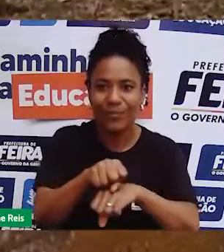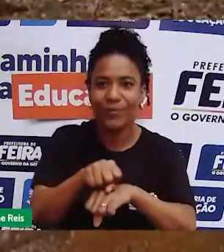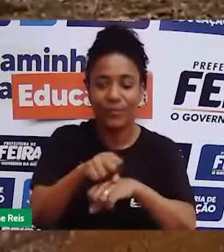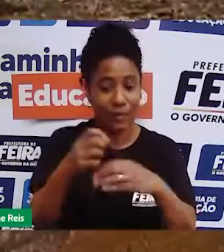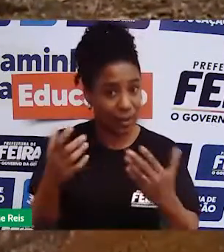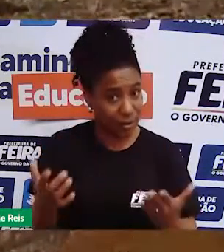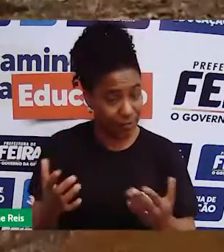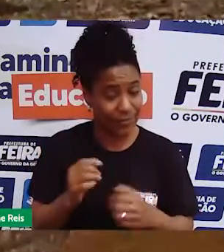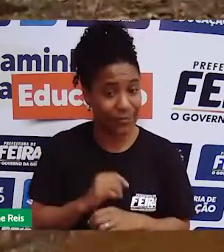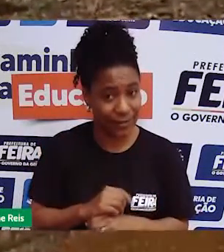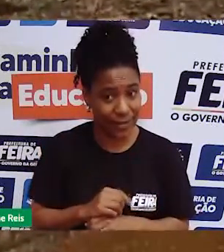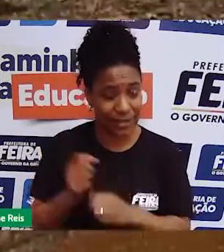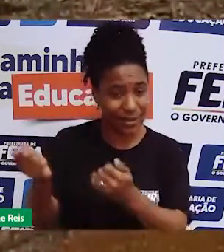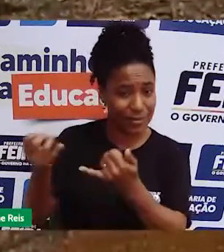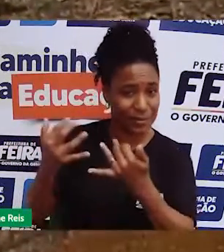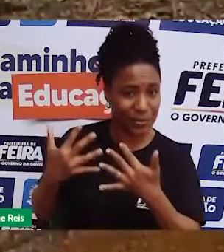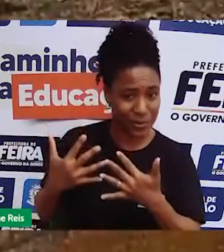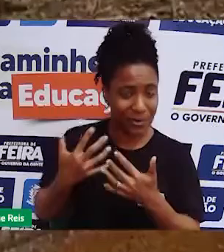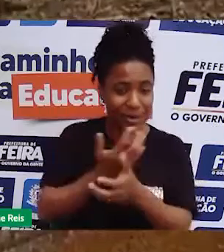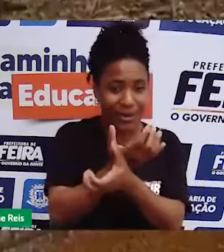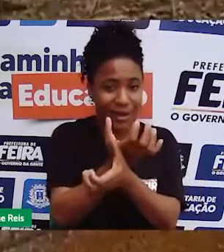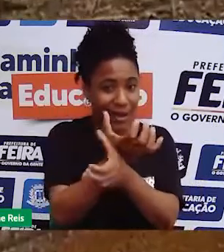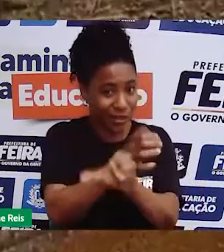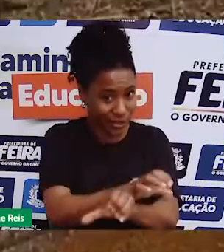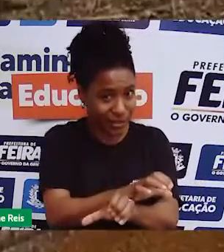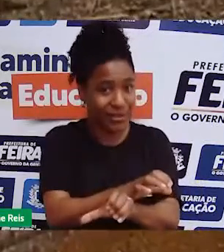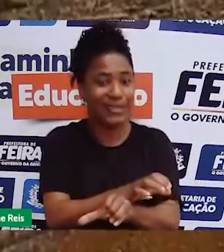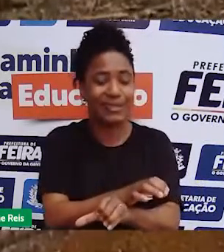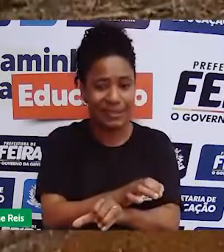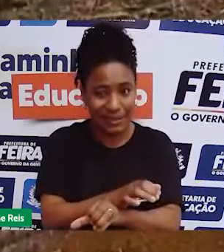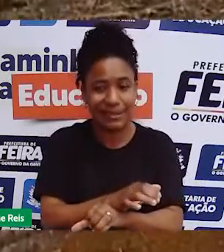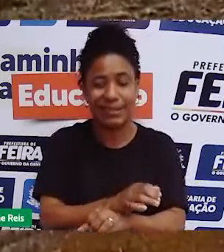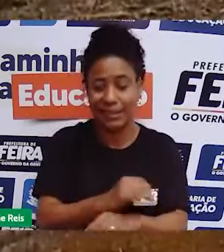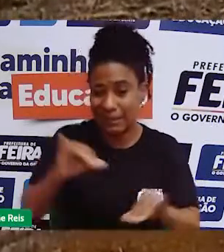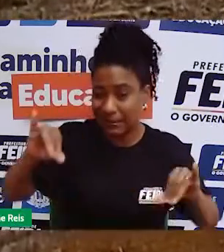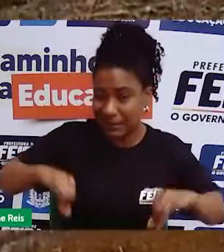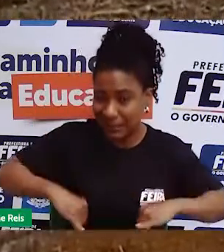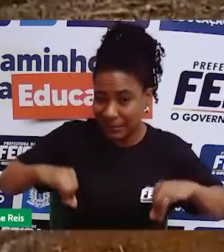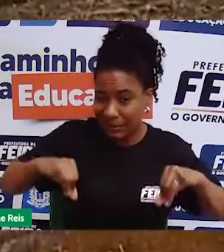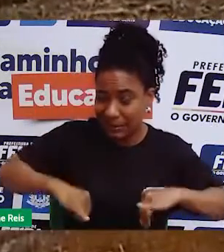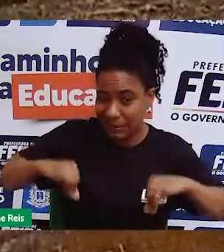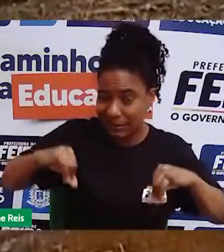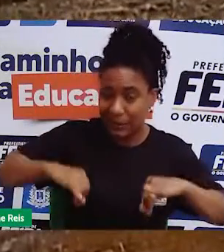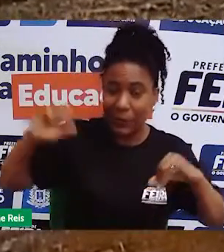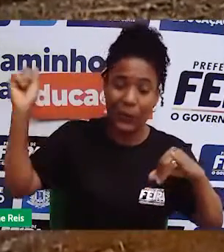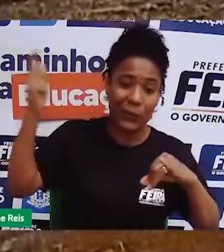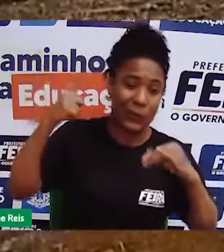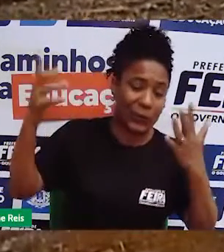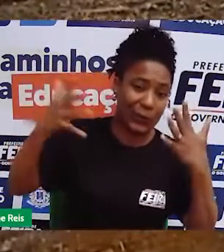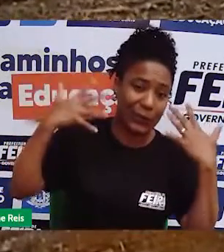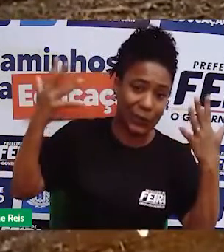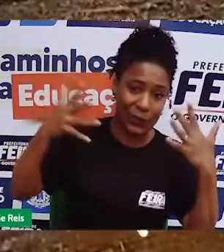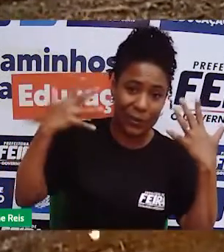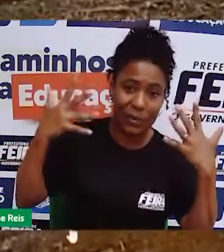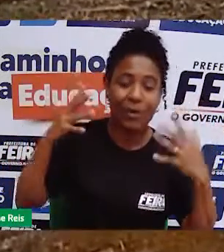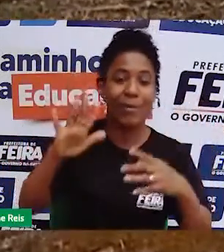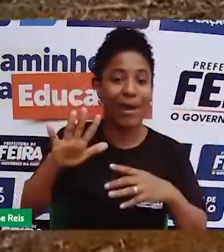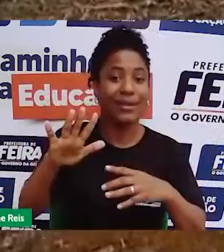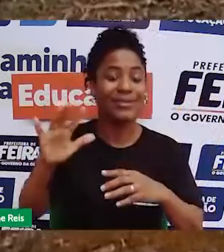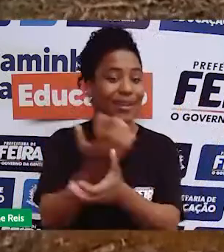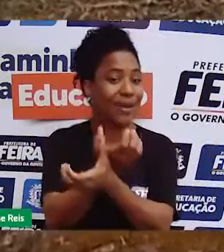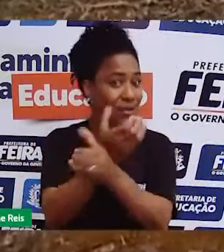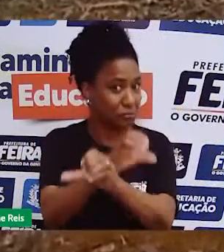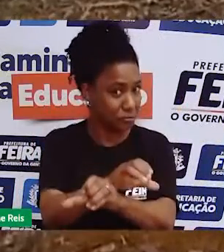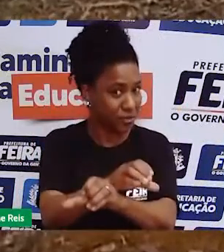vezes castiga também pode ser generosa. Você já deve ter ouvido falar que muitas árvores nesse ecossistema têm água armazenada nas